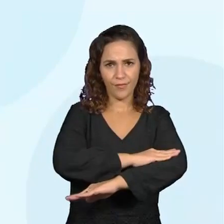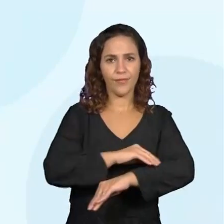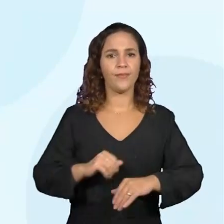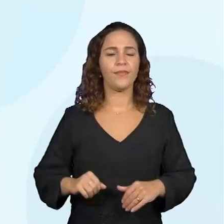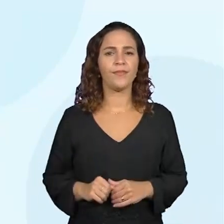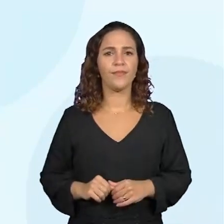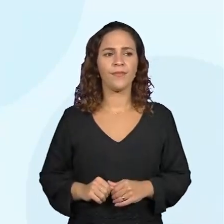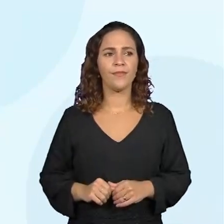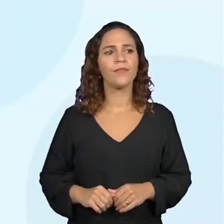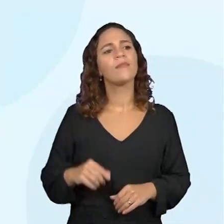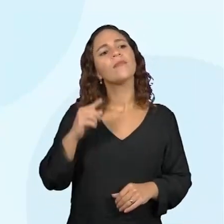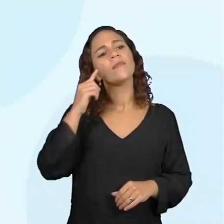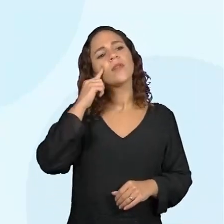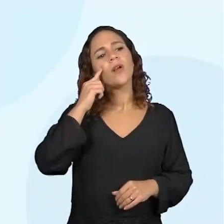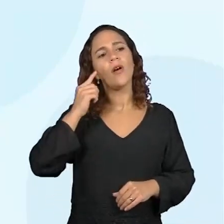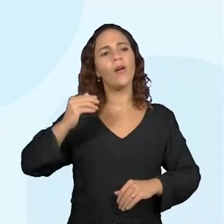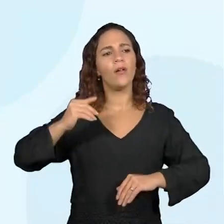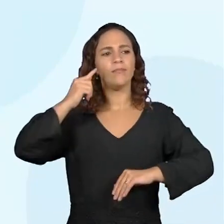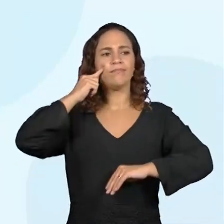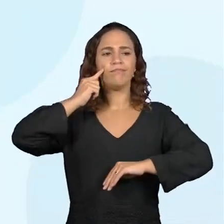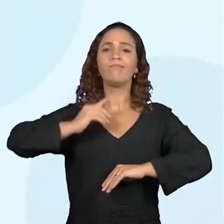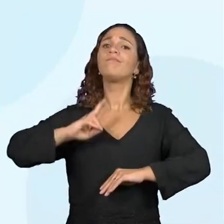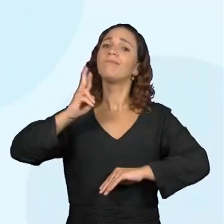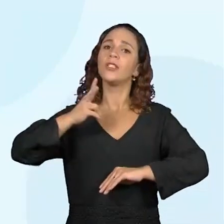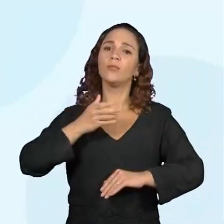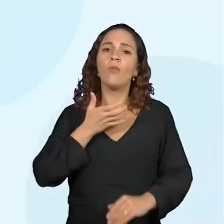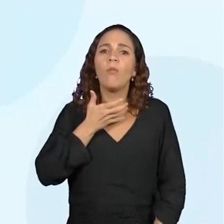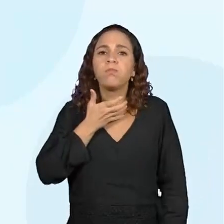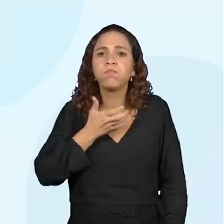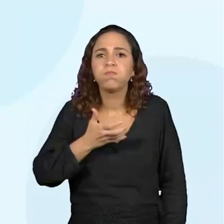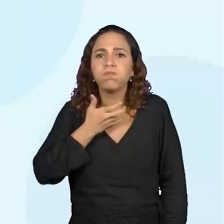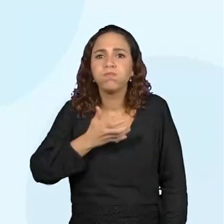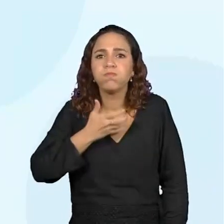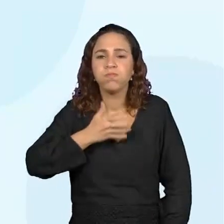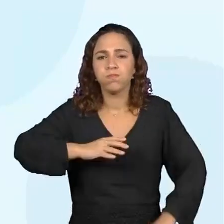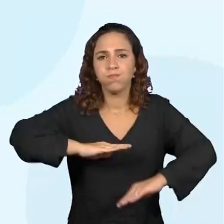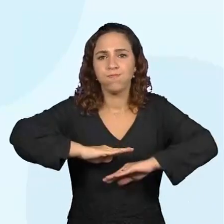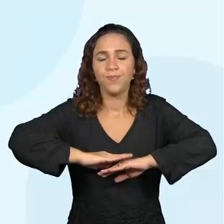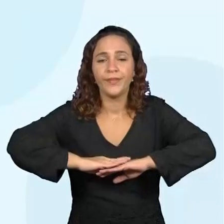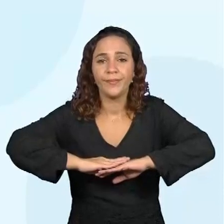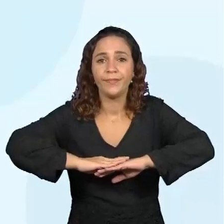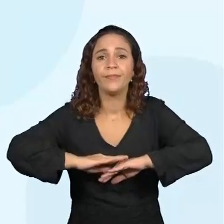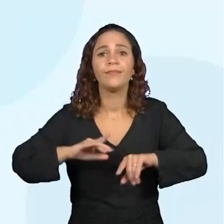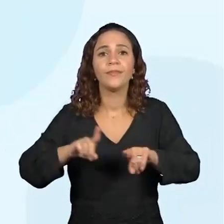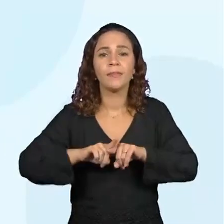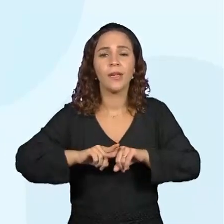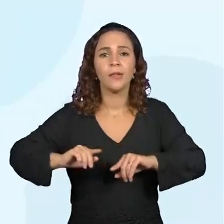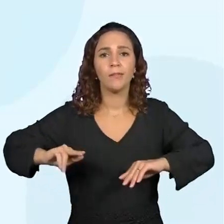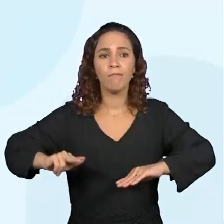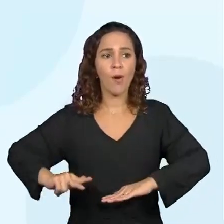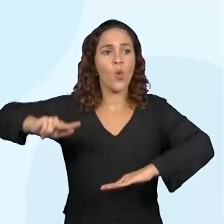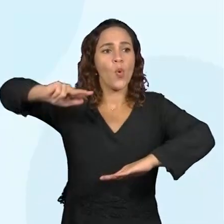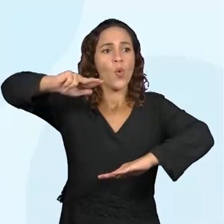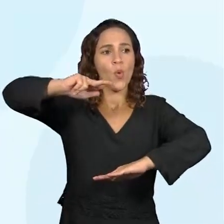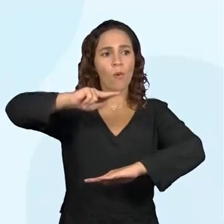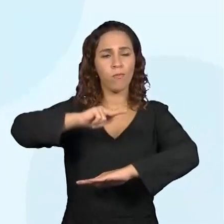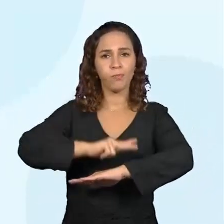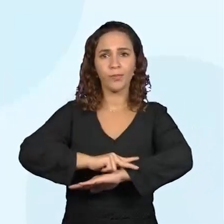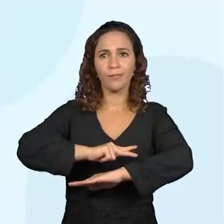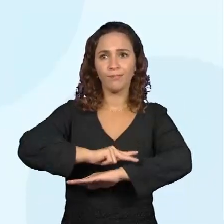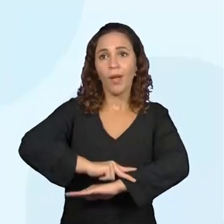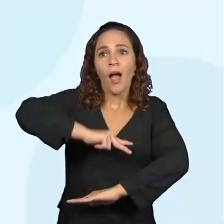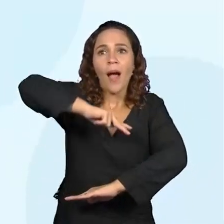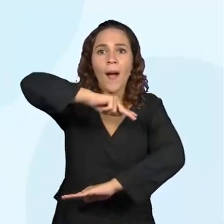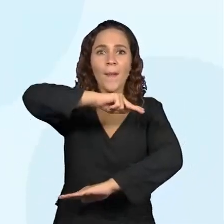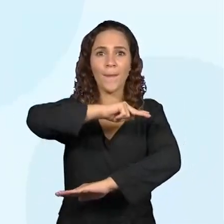já viu esses bichinhos? Três, eu já. Olha só. Que bonitinho esse. Então, para descobrir